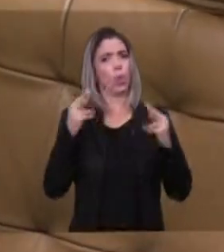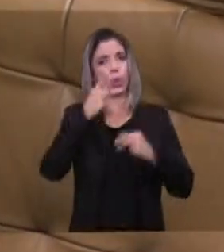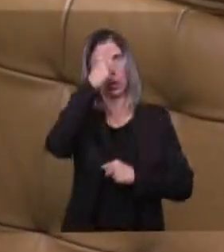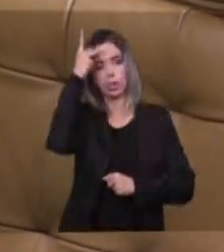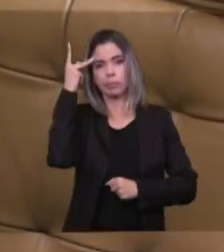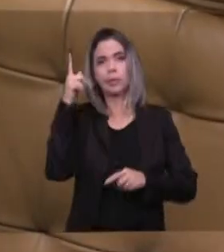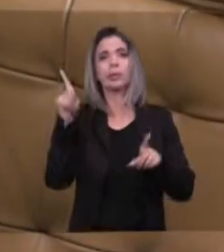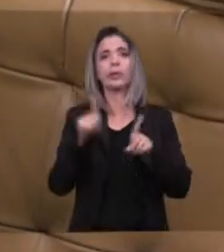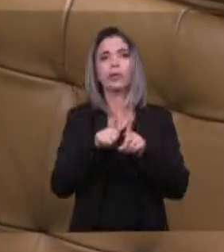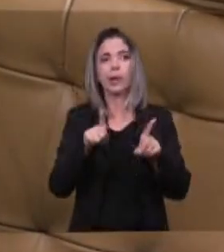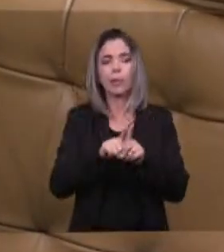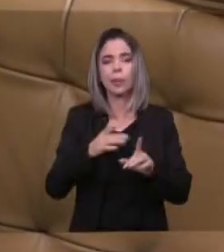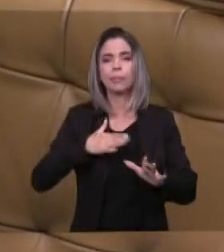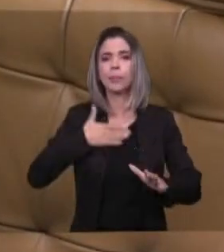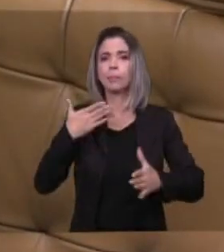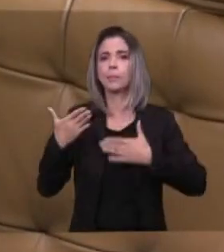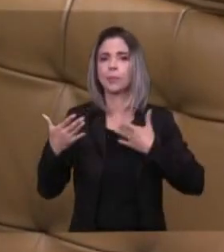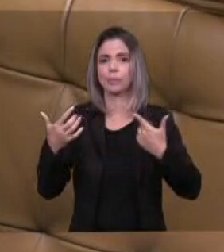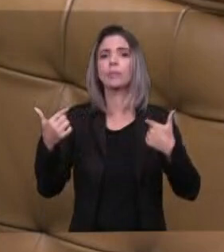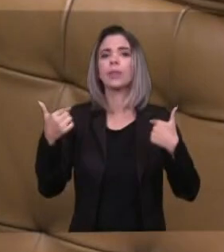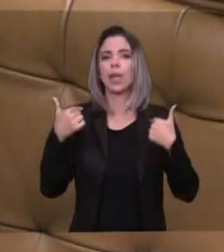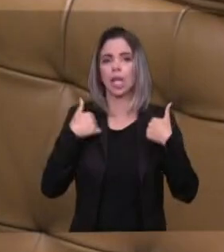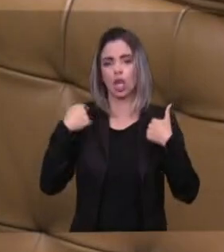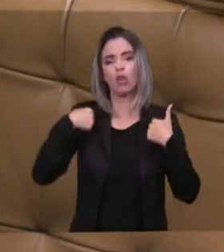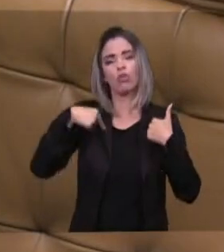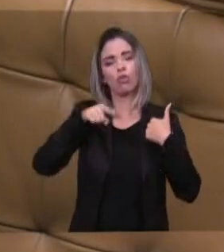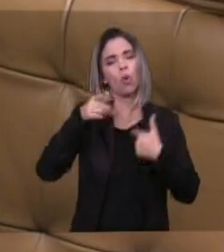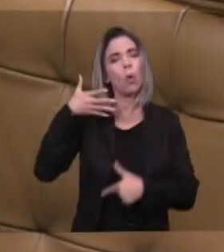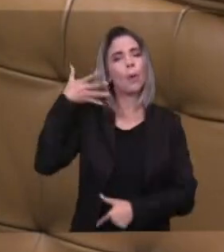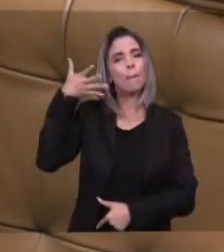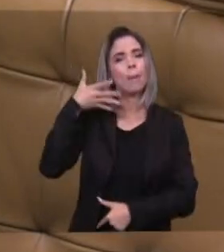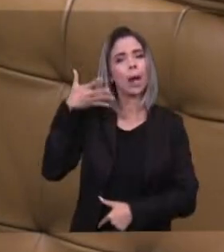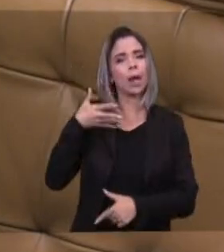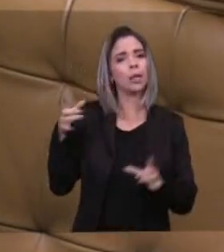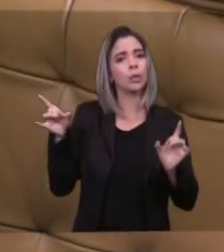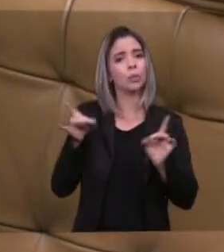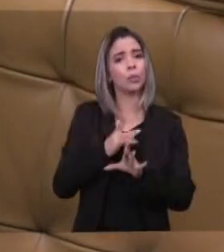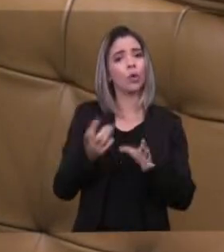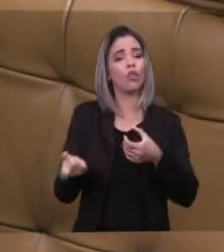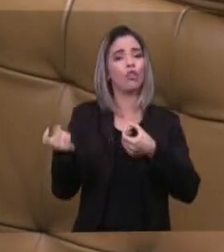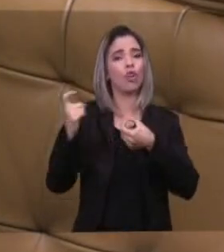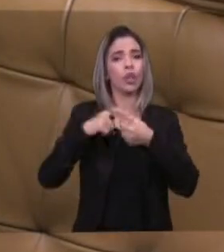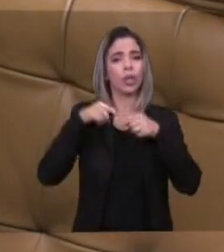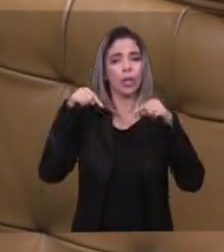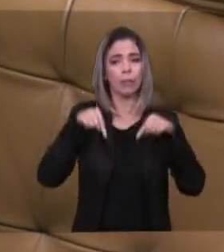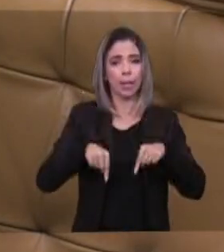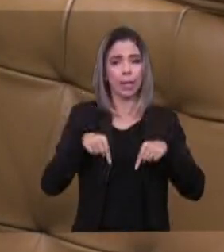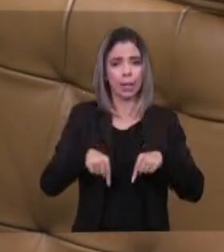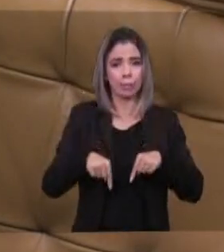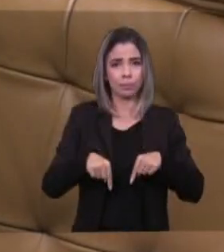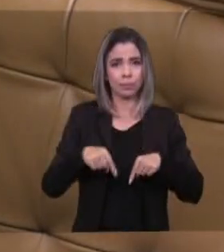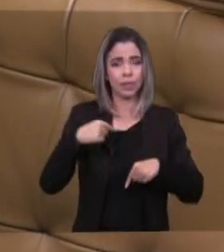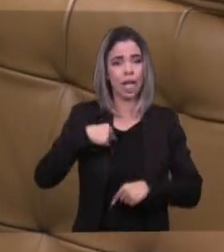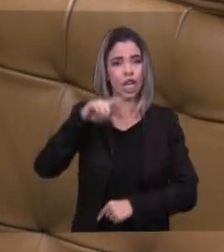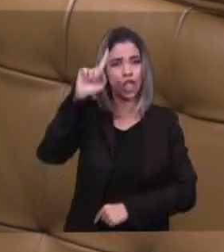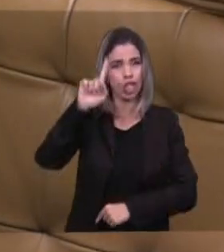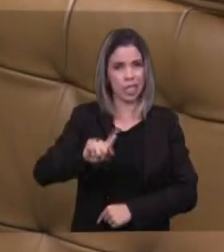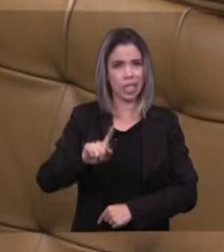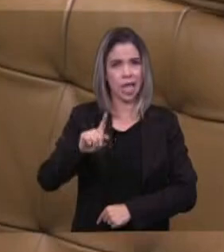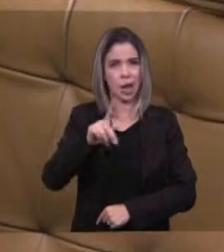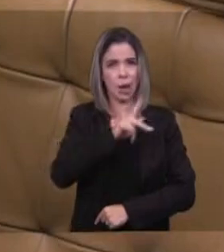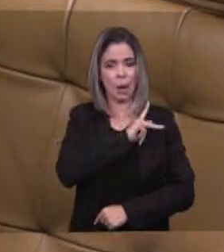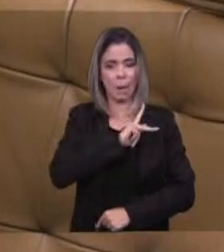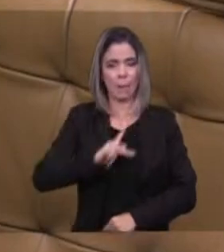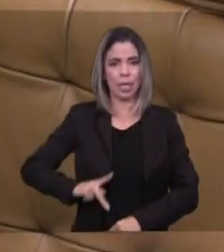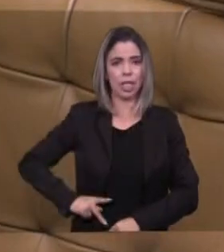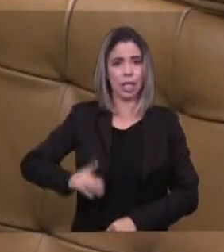assustados. Fiz uma palestra lá e voltei para cá. Era a gestão da presidente Dilma,